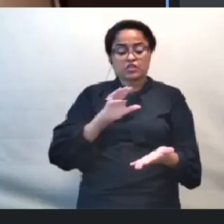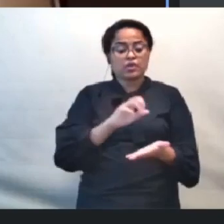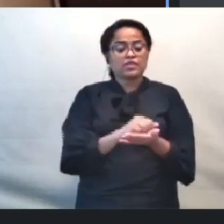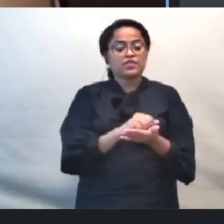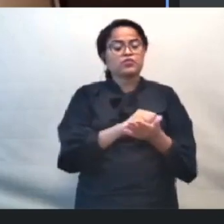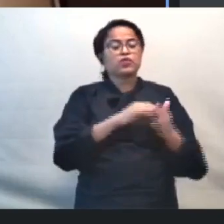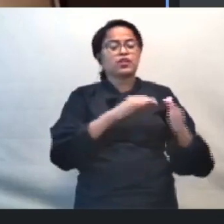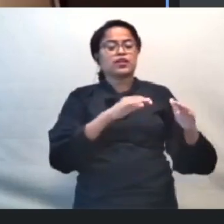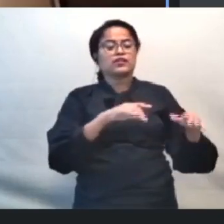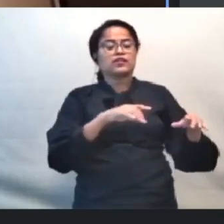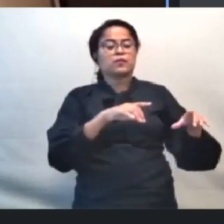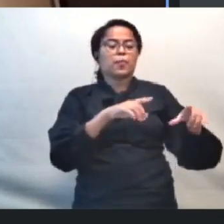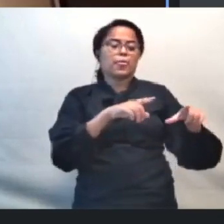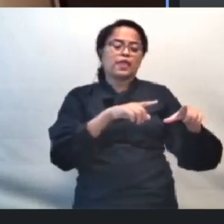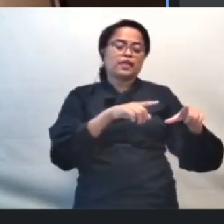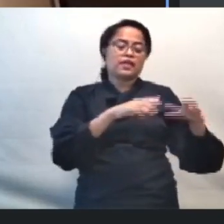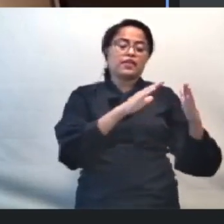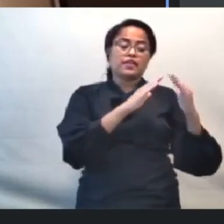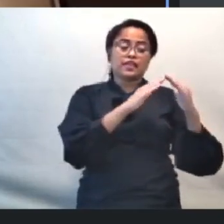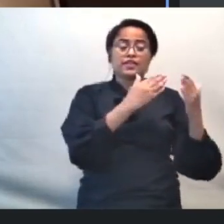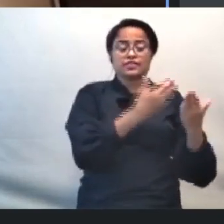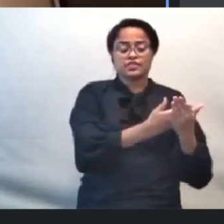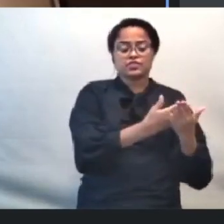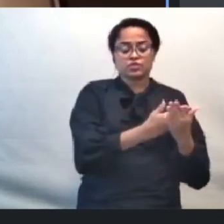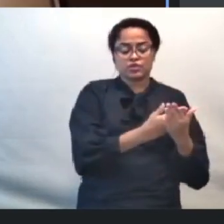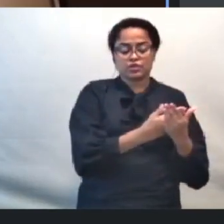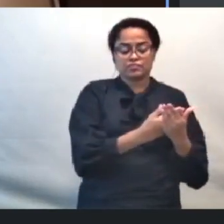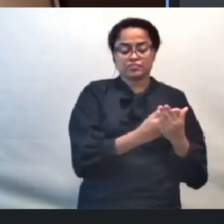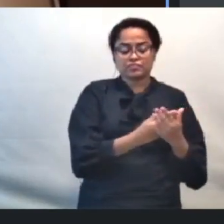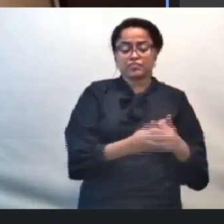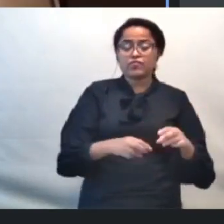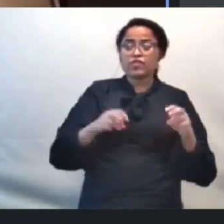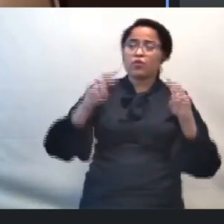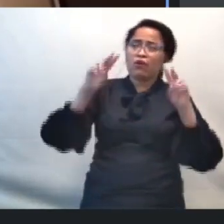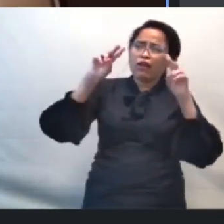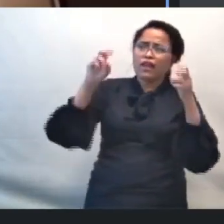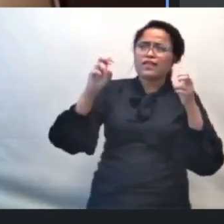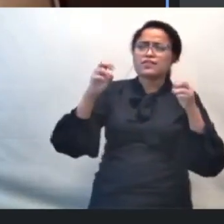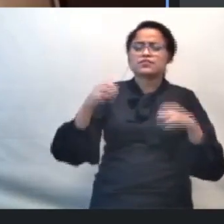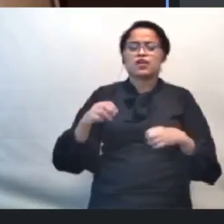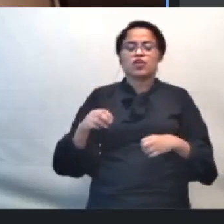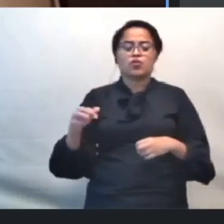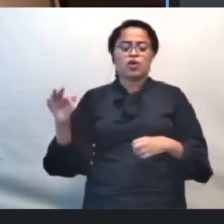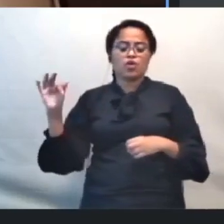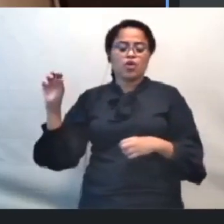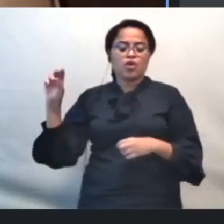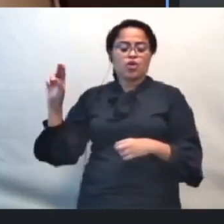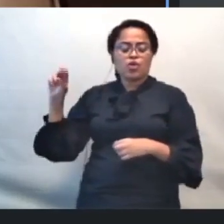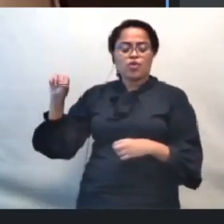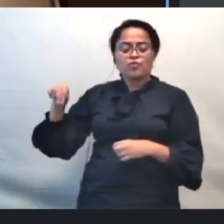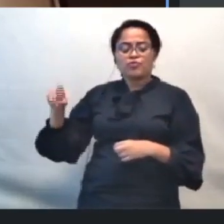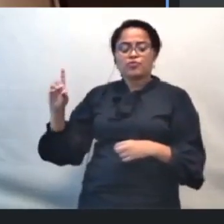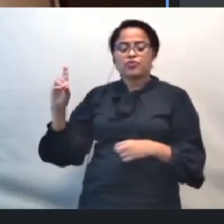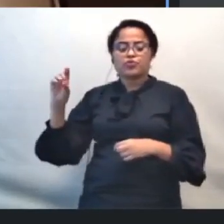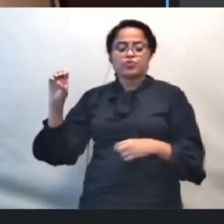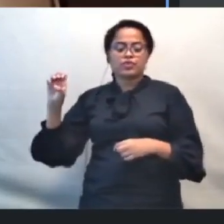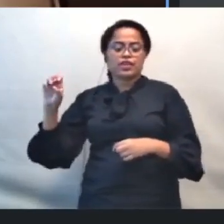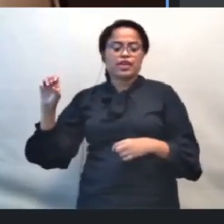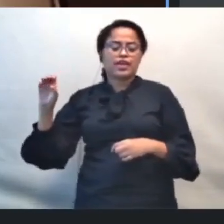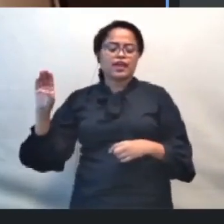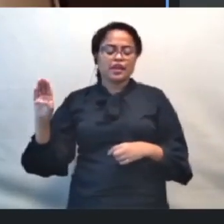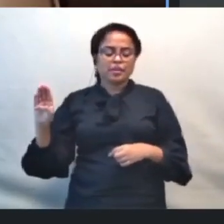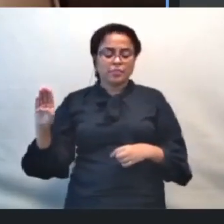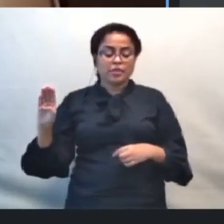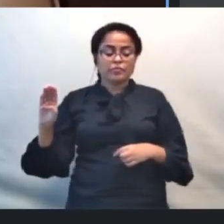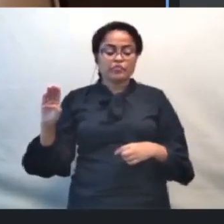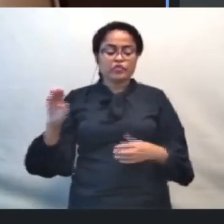campo. Em relação ao Fundeb, hoje, na verdade, em 2023, né, nós tivemos um gasto total com a